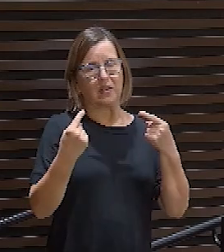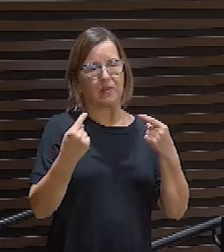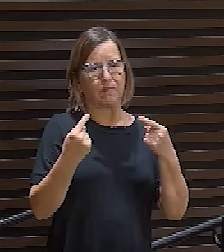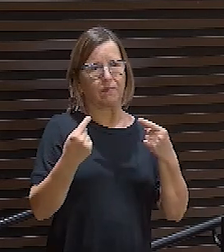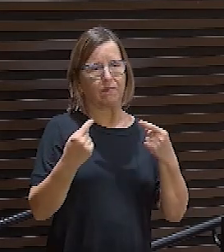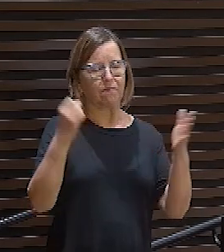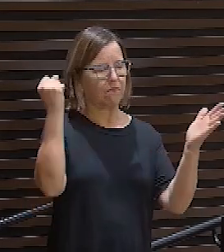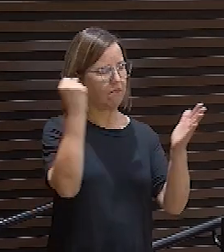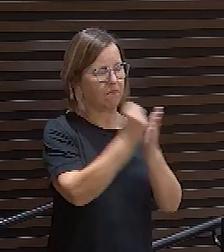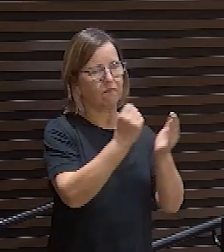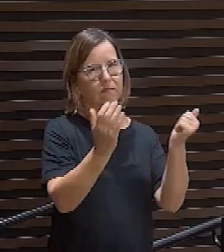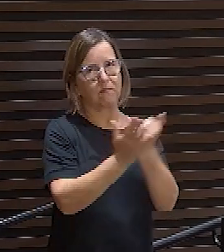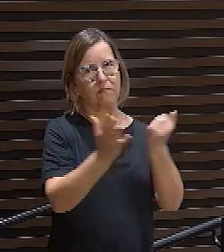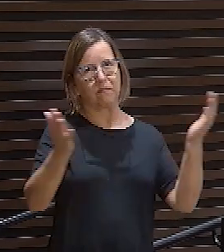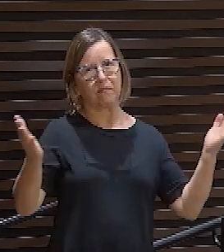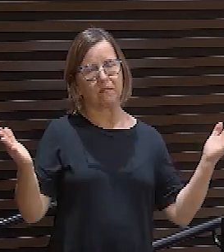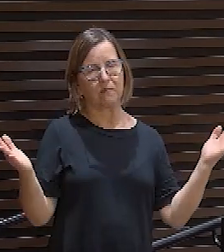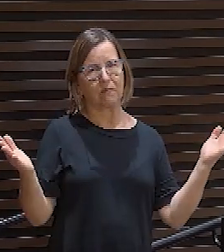crucificado.